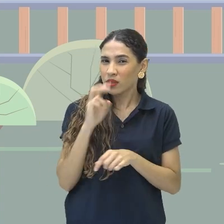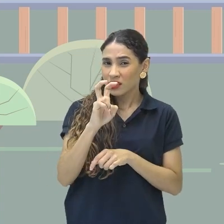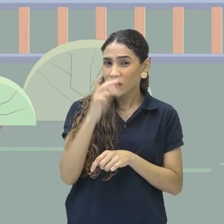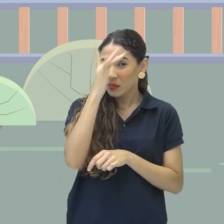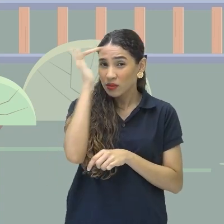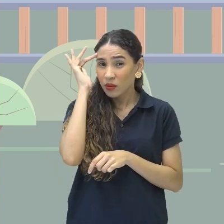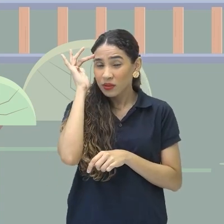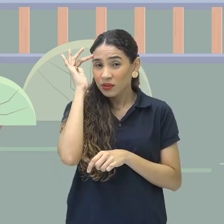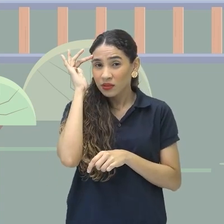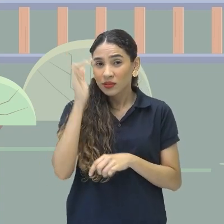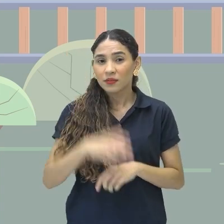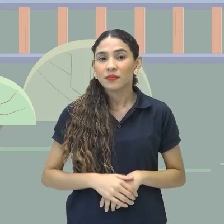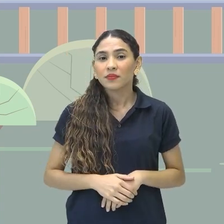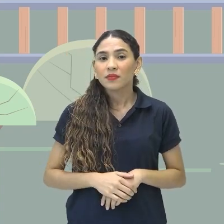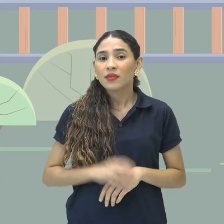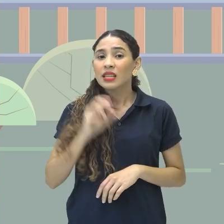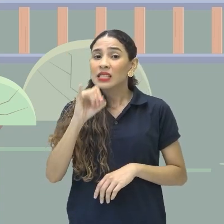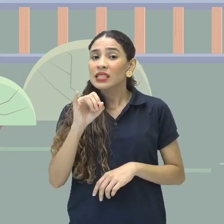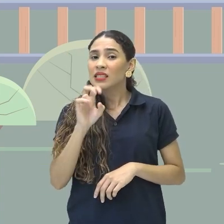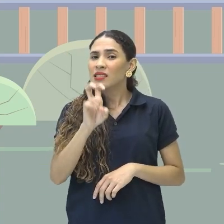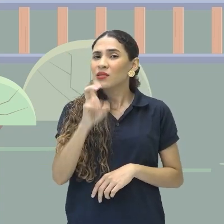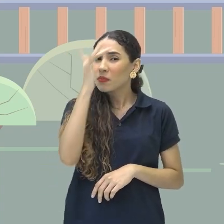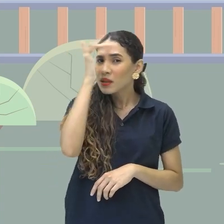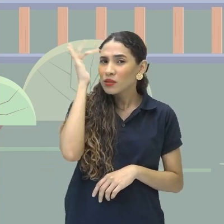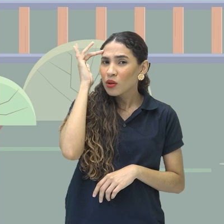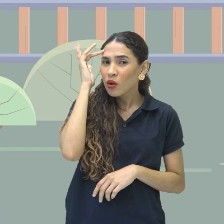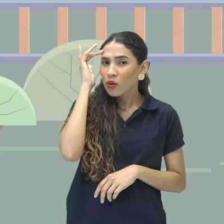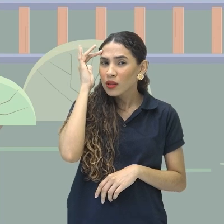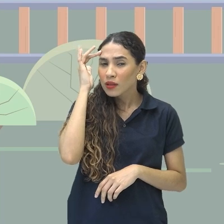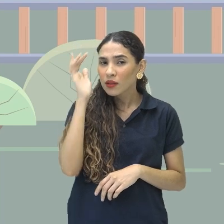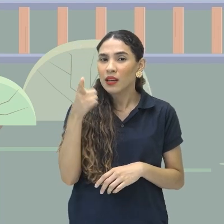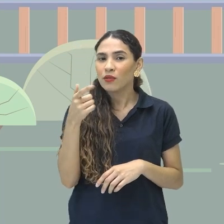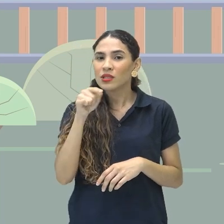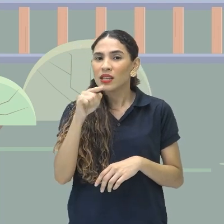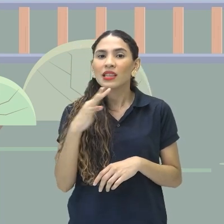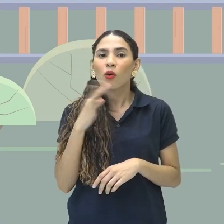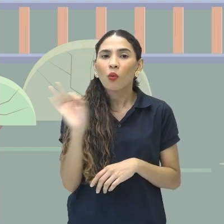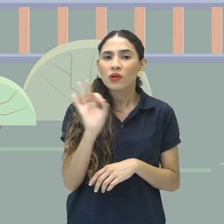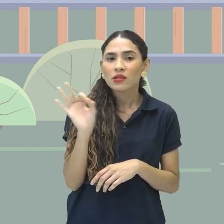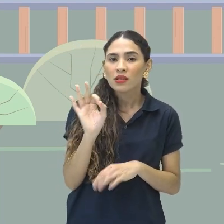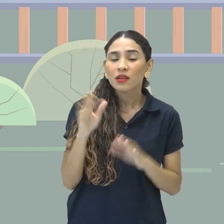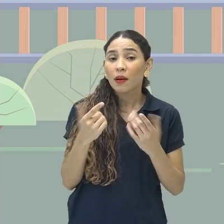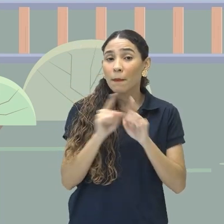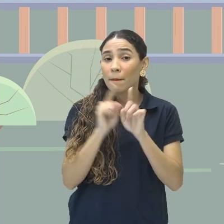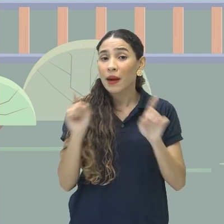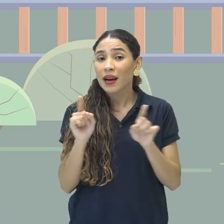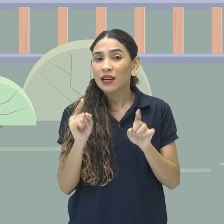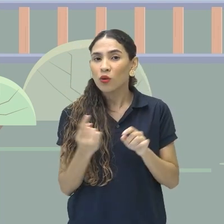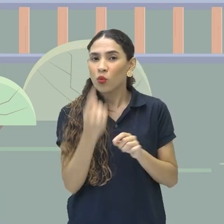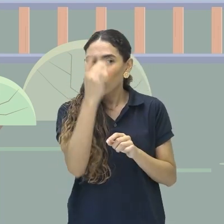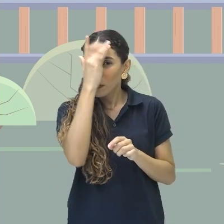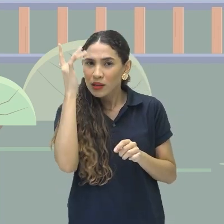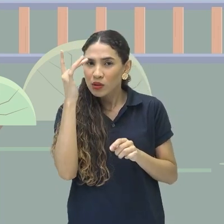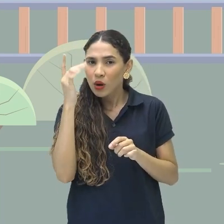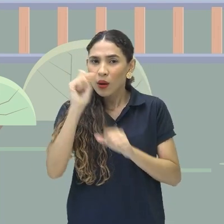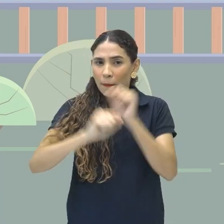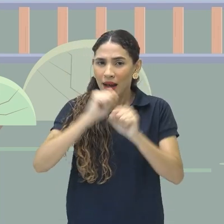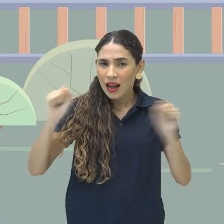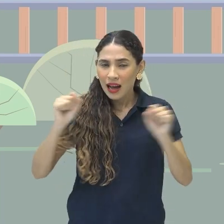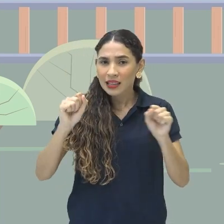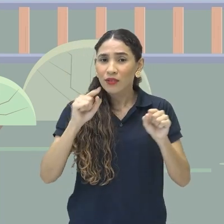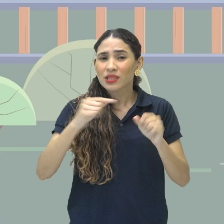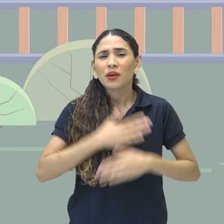pessoas? E se essas 5 pessoas fossem pessoas desconhecidas, mas aquela pessoa amarrada fosse alguém